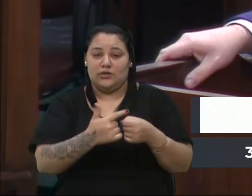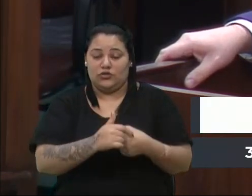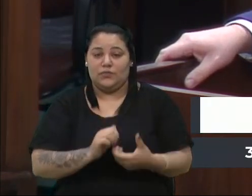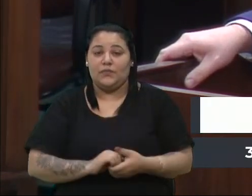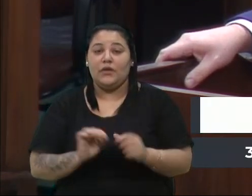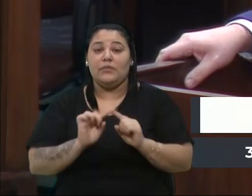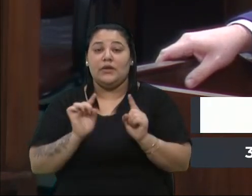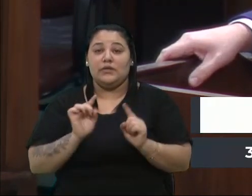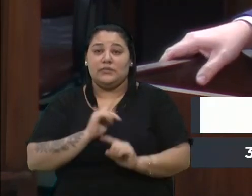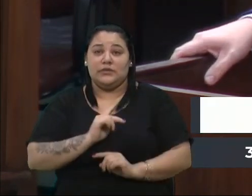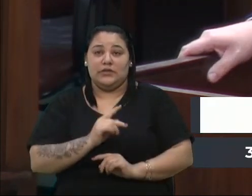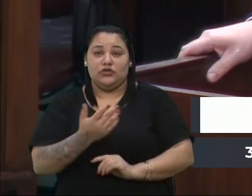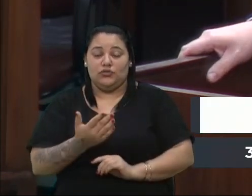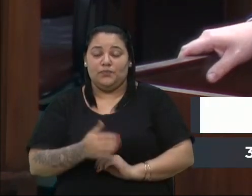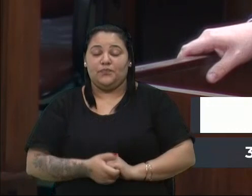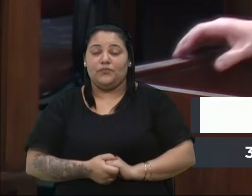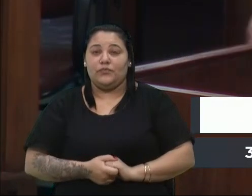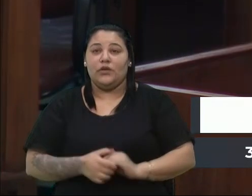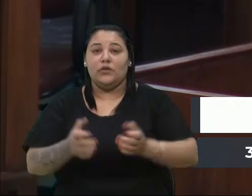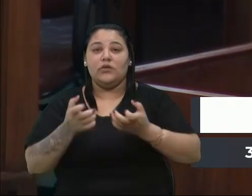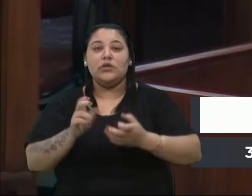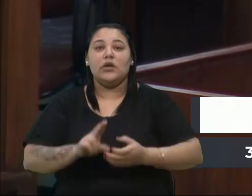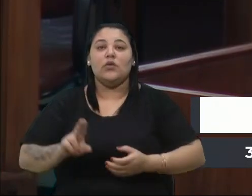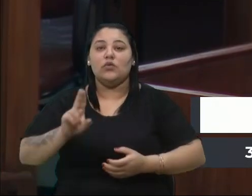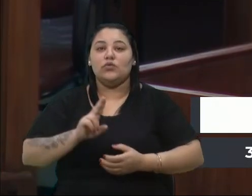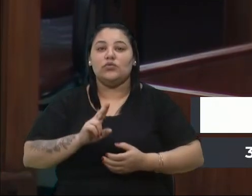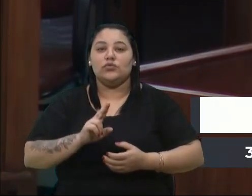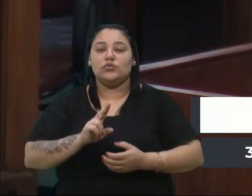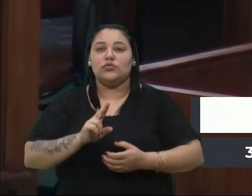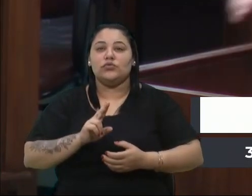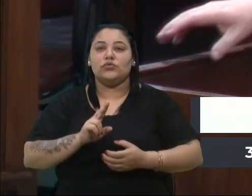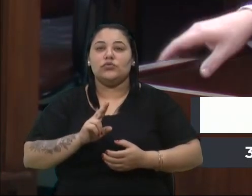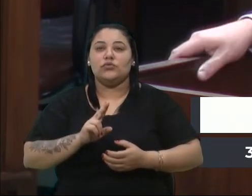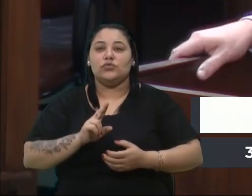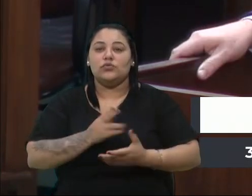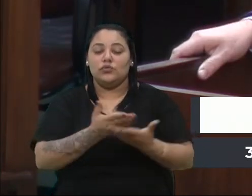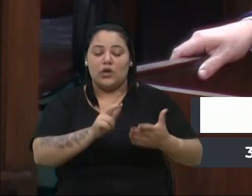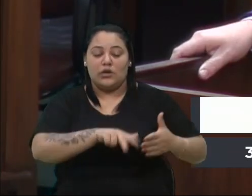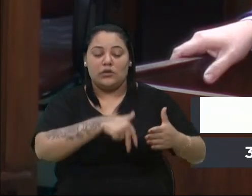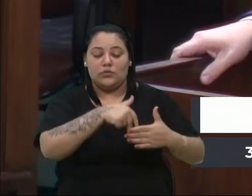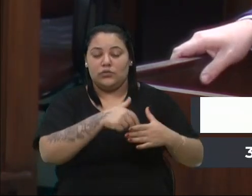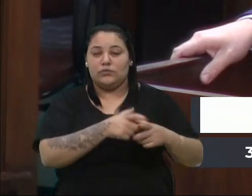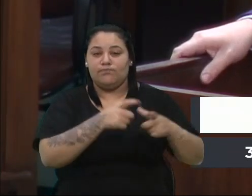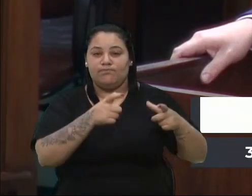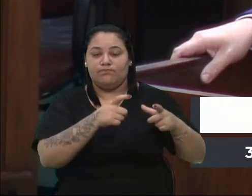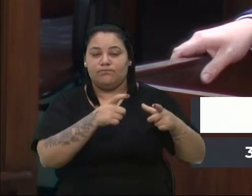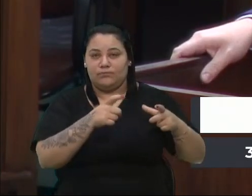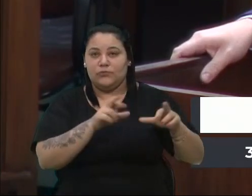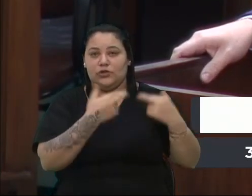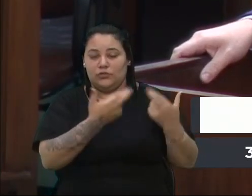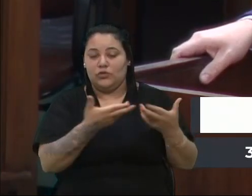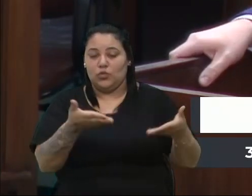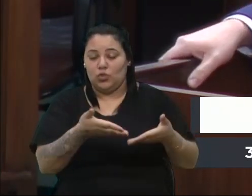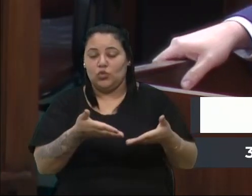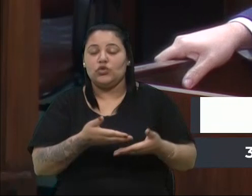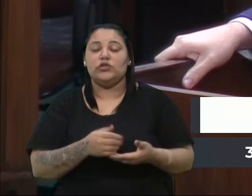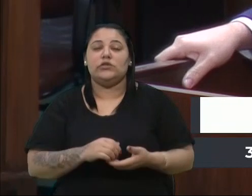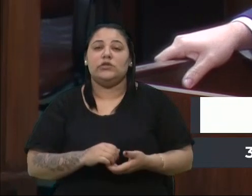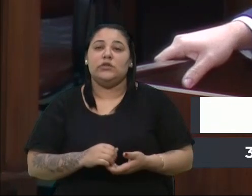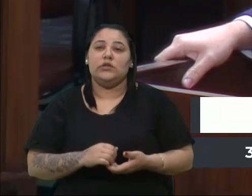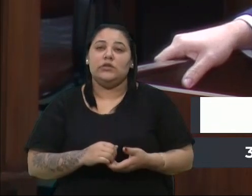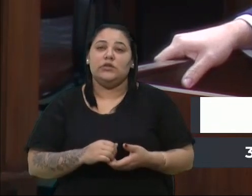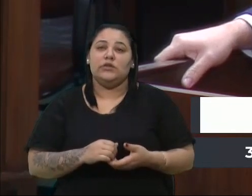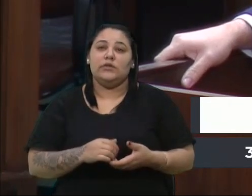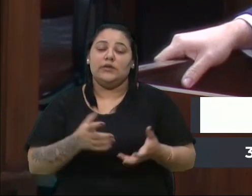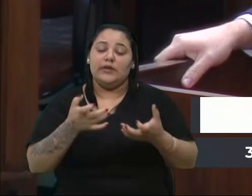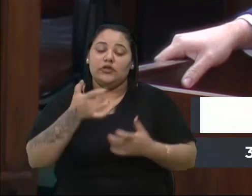presidente, gostaria hoje de usar este espaço do grande expediente para